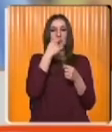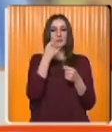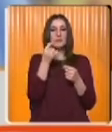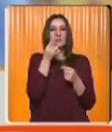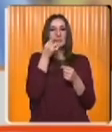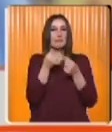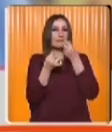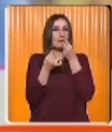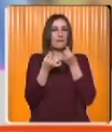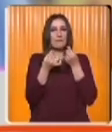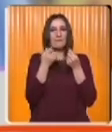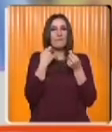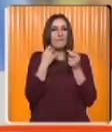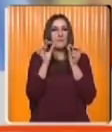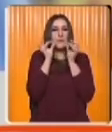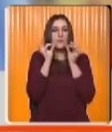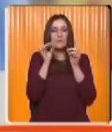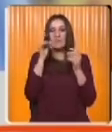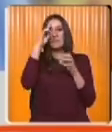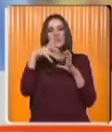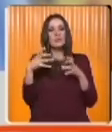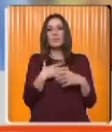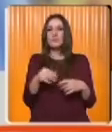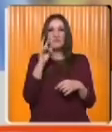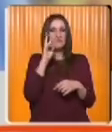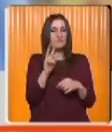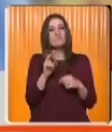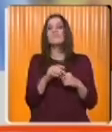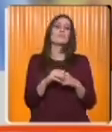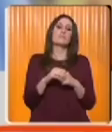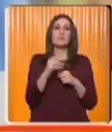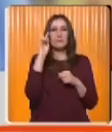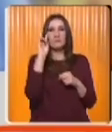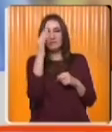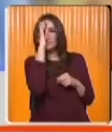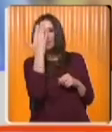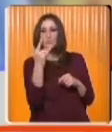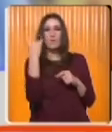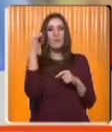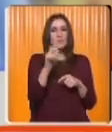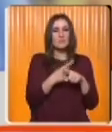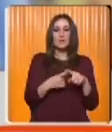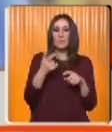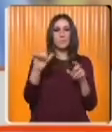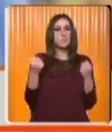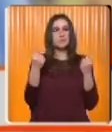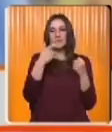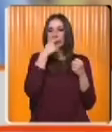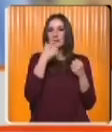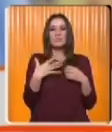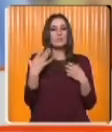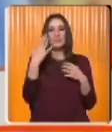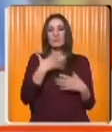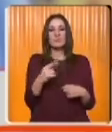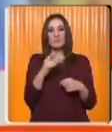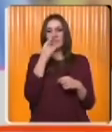muito fininhos. Então foi muito complicado porque eu não gostava de ver. Eu estive ali um mês e tal sem a pôr, porque eu não gostava mesmo